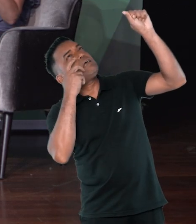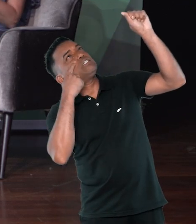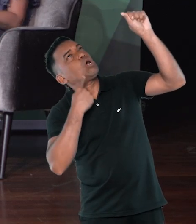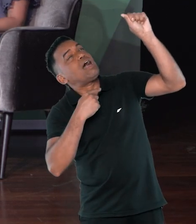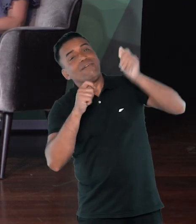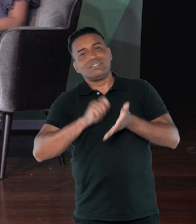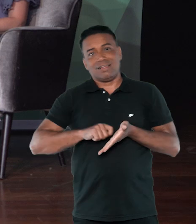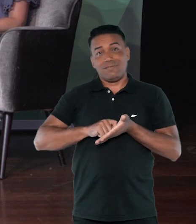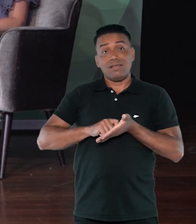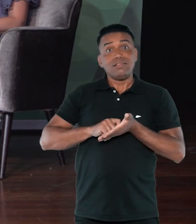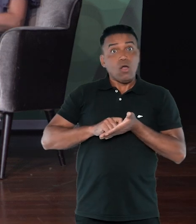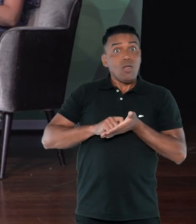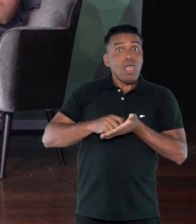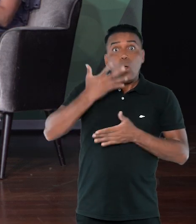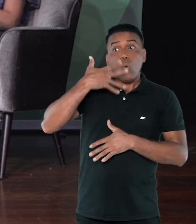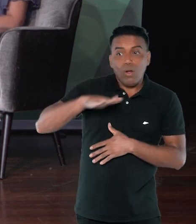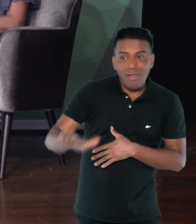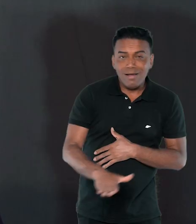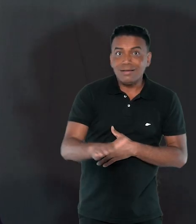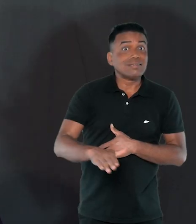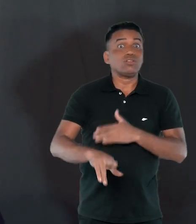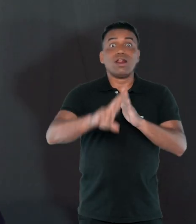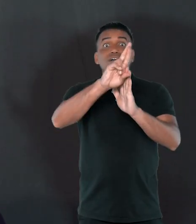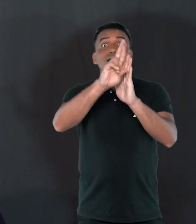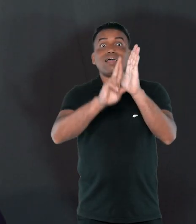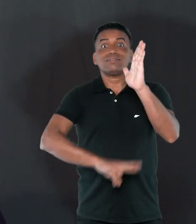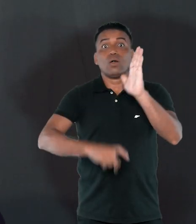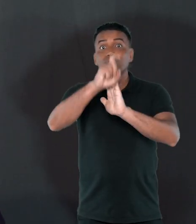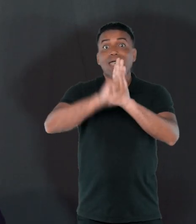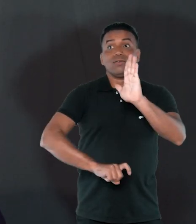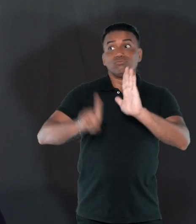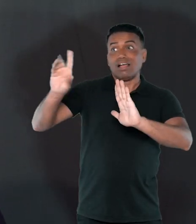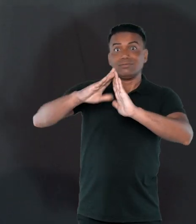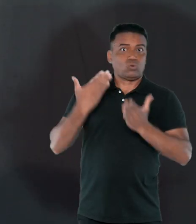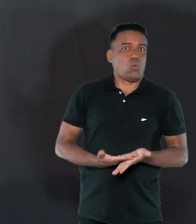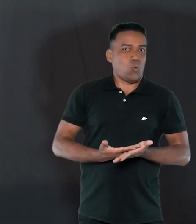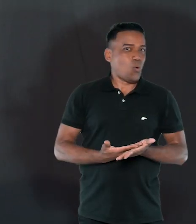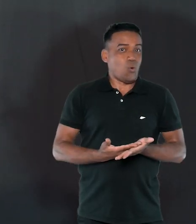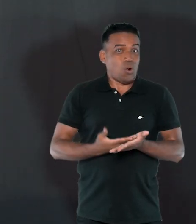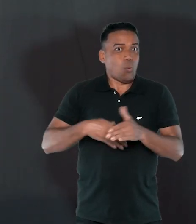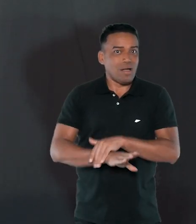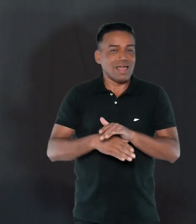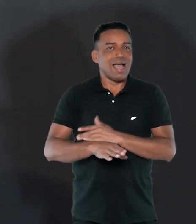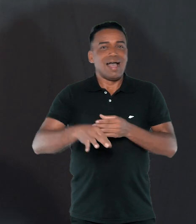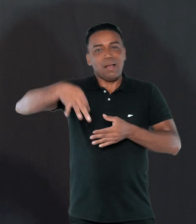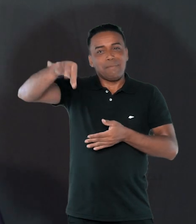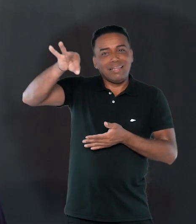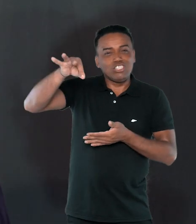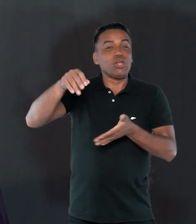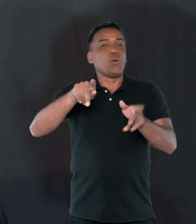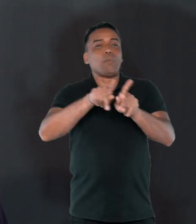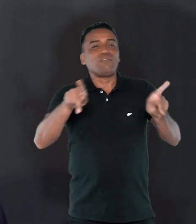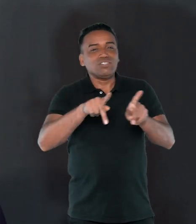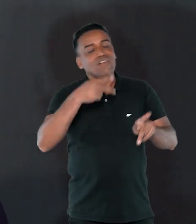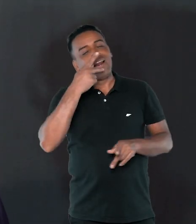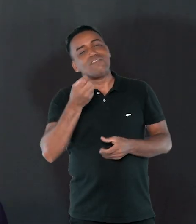eu escrevia, né, adorava as redações de escola, tenho elas até hoje também guardadas, com os bilhetinhos, né, encantados das